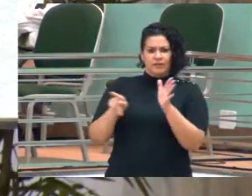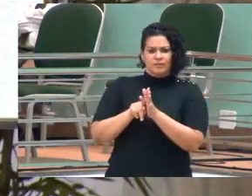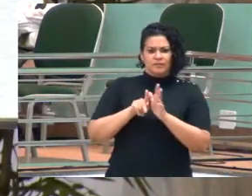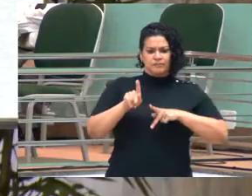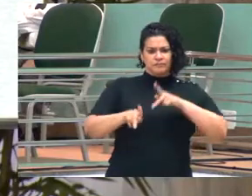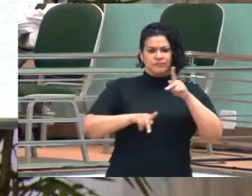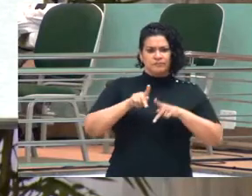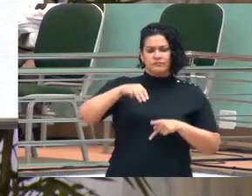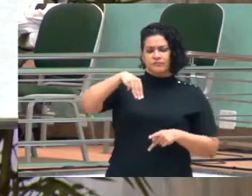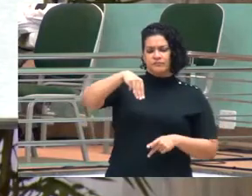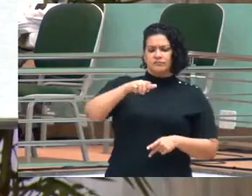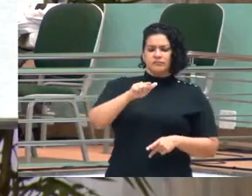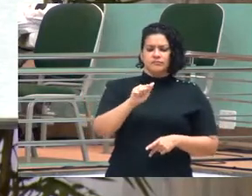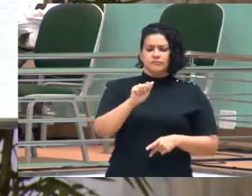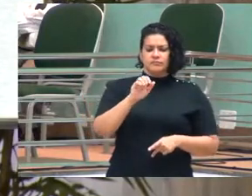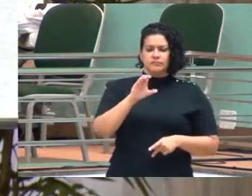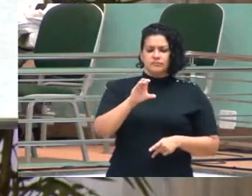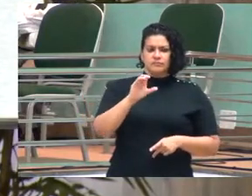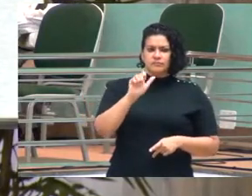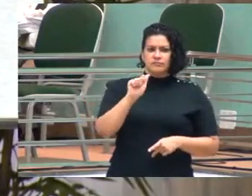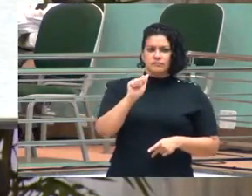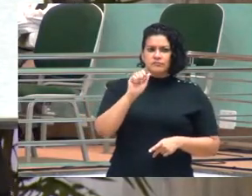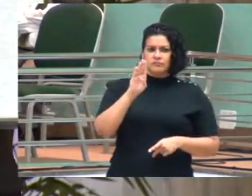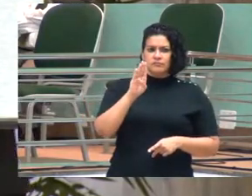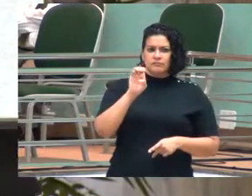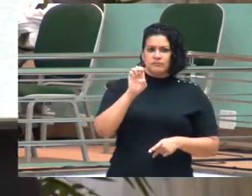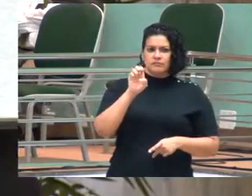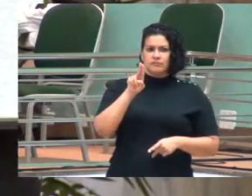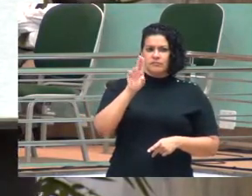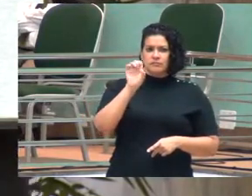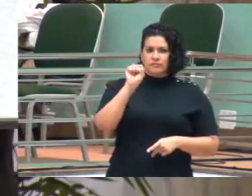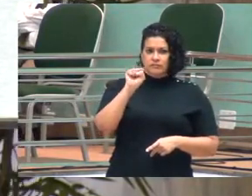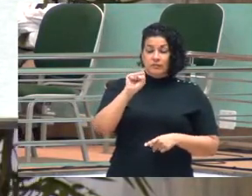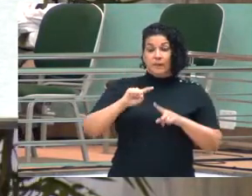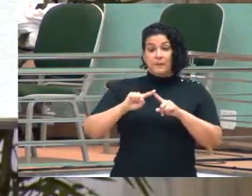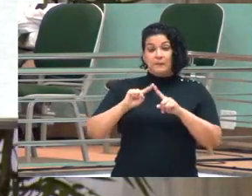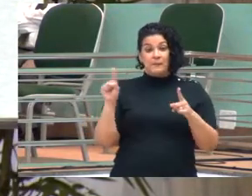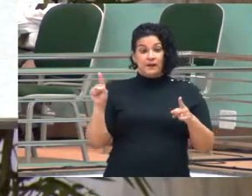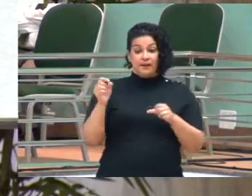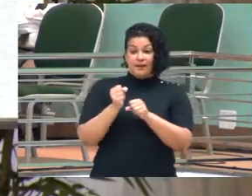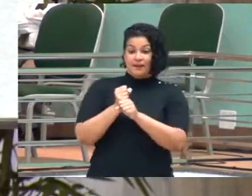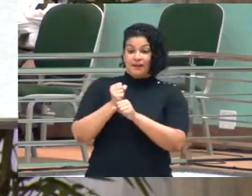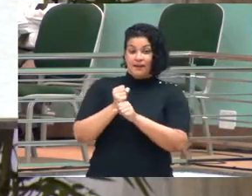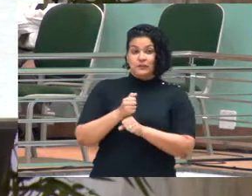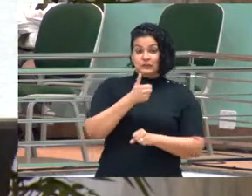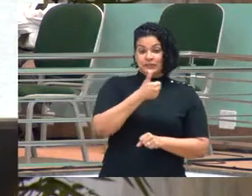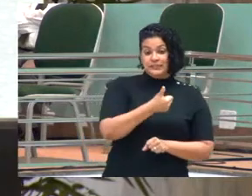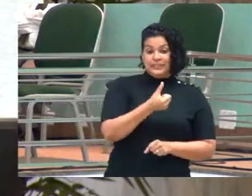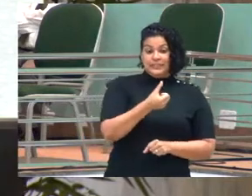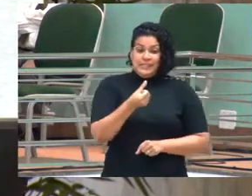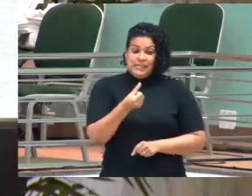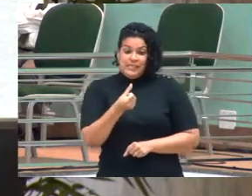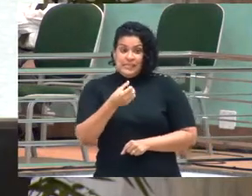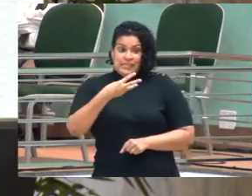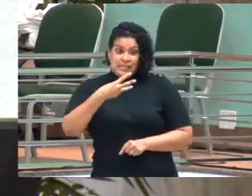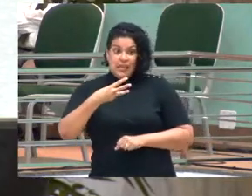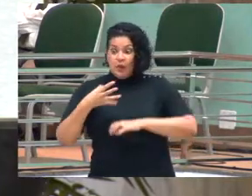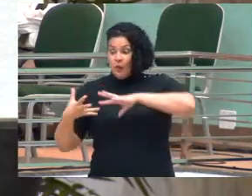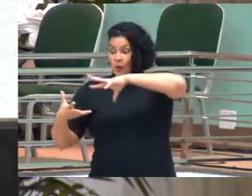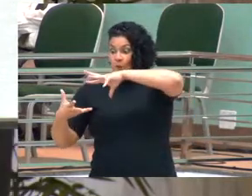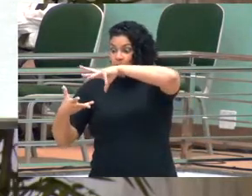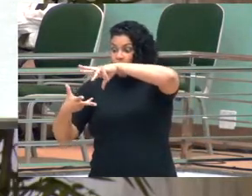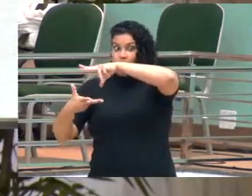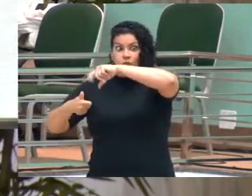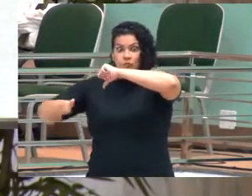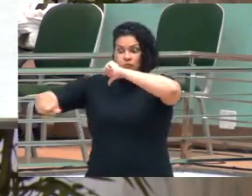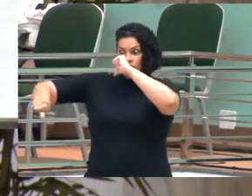ano 63, o mundo se transforma. O Império Romano, com Pompeu, ele domina